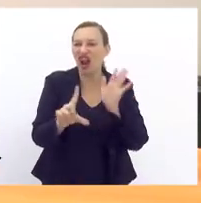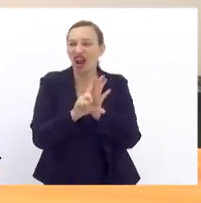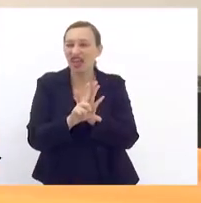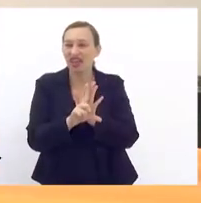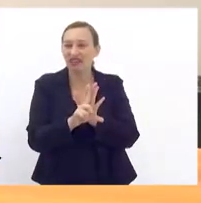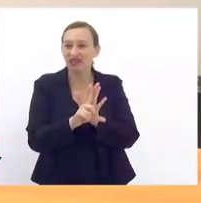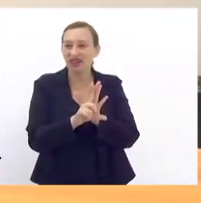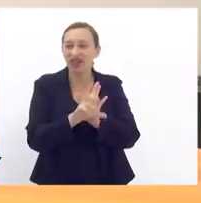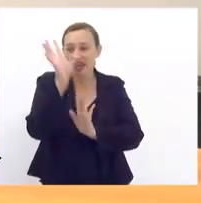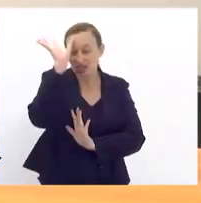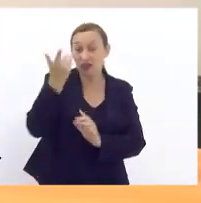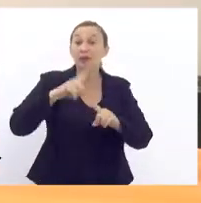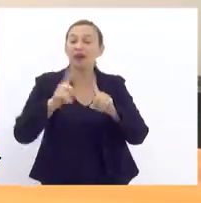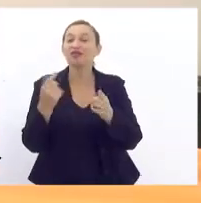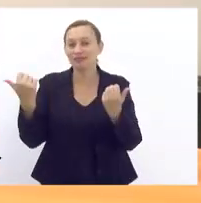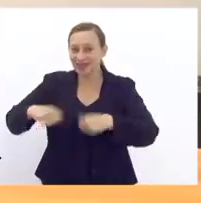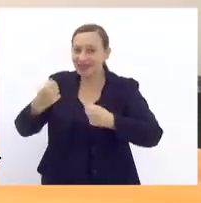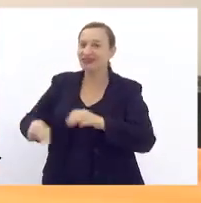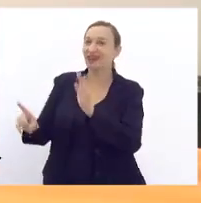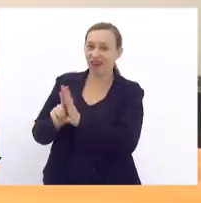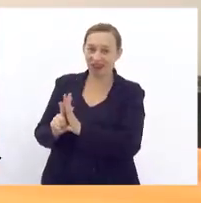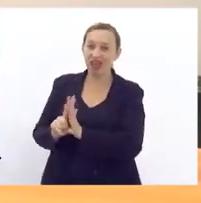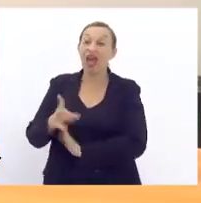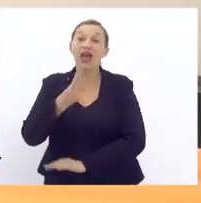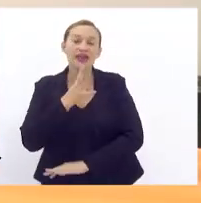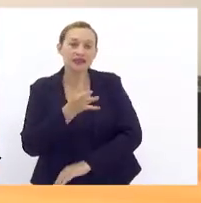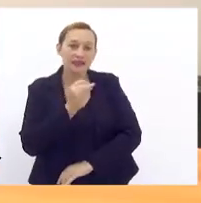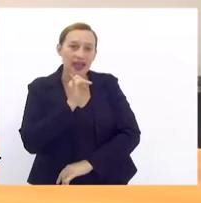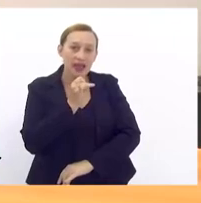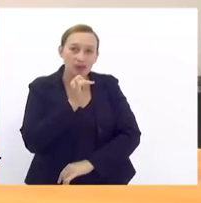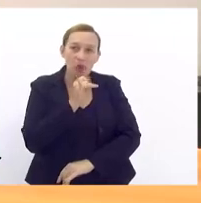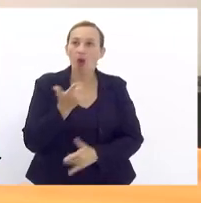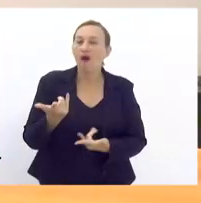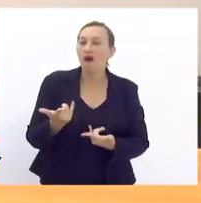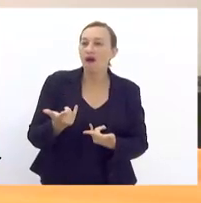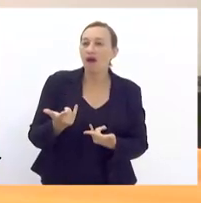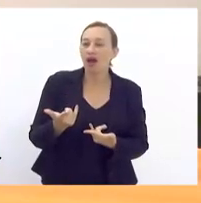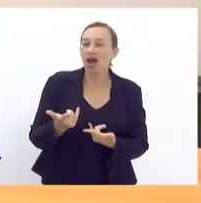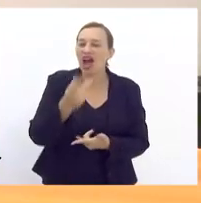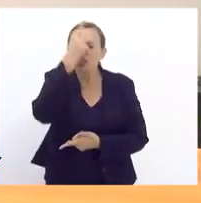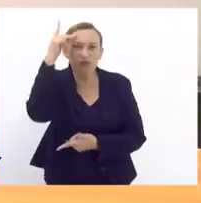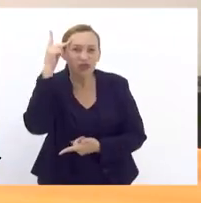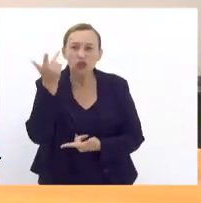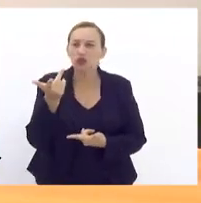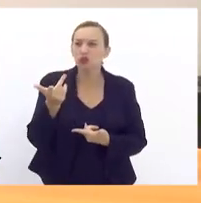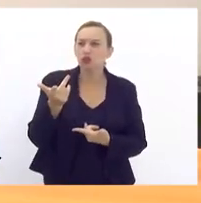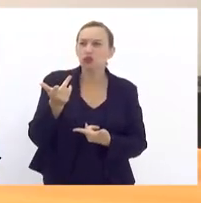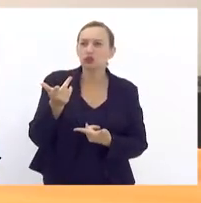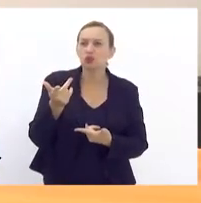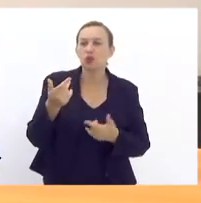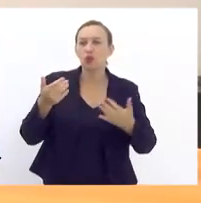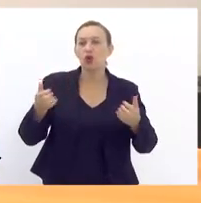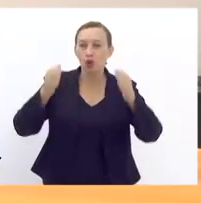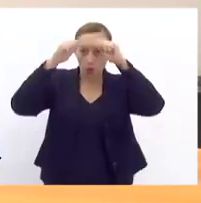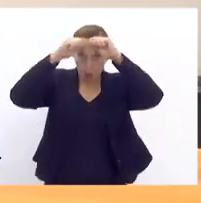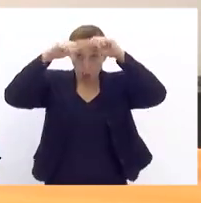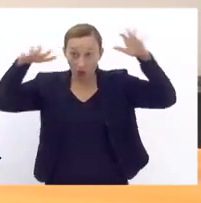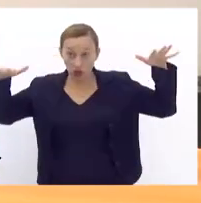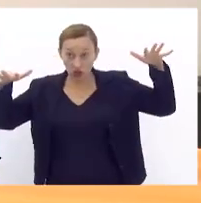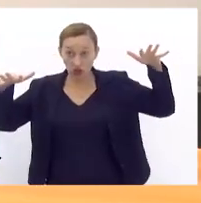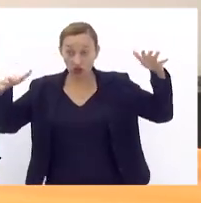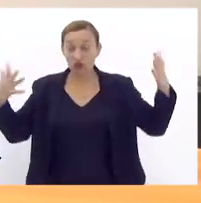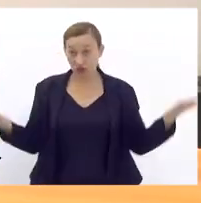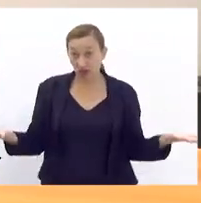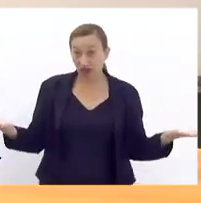resolver mas é preciso ler temos por exemplo aquelas pessoas com autismo por exemplo que estão